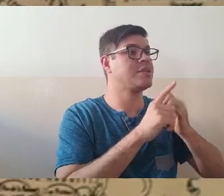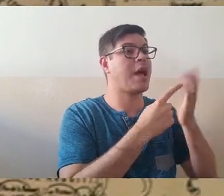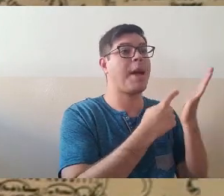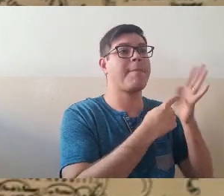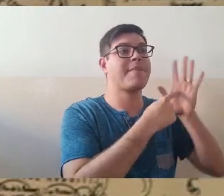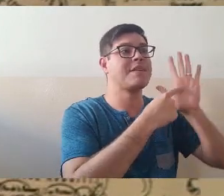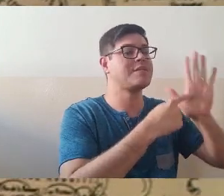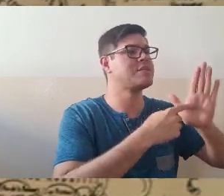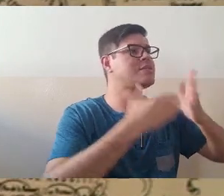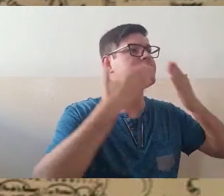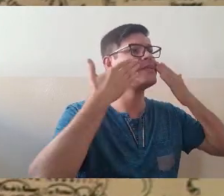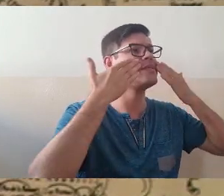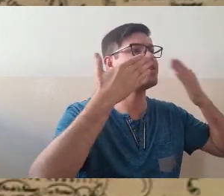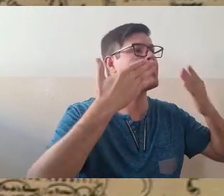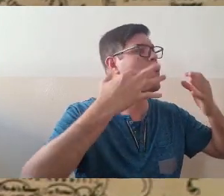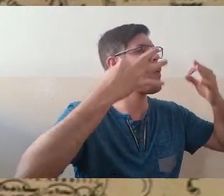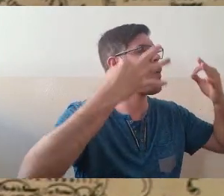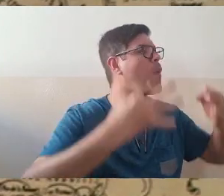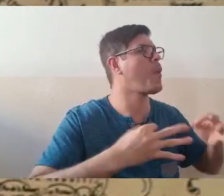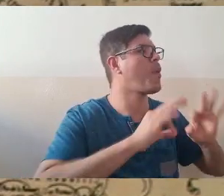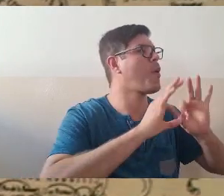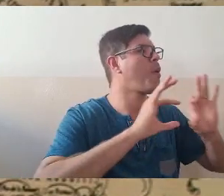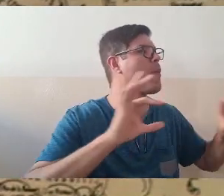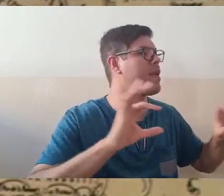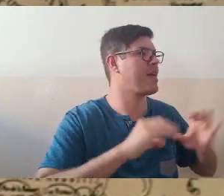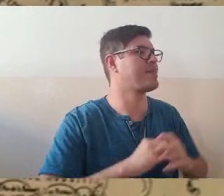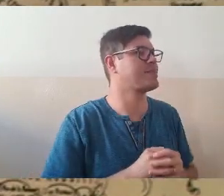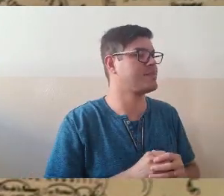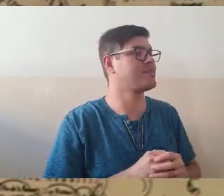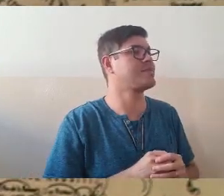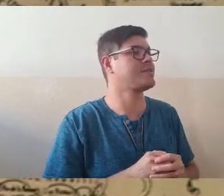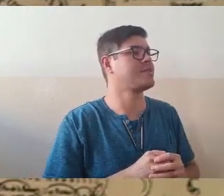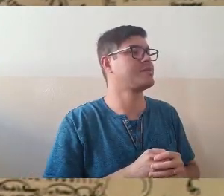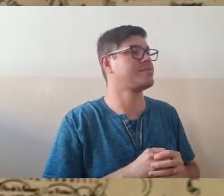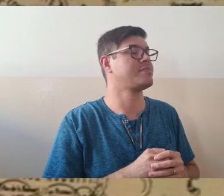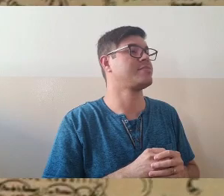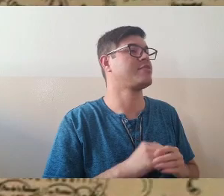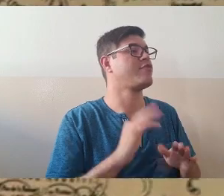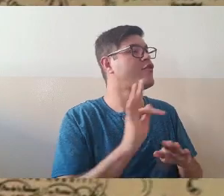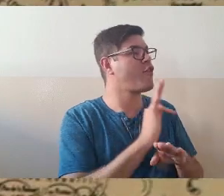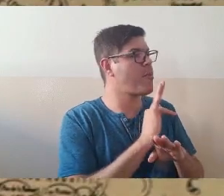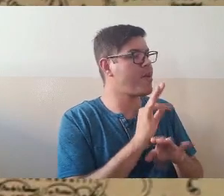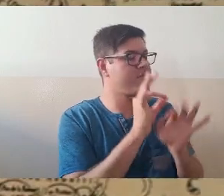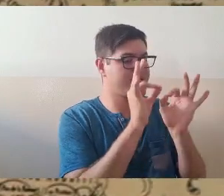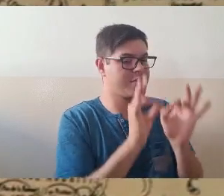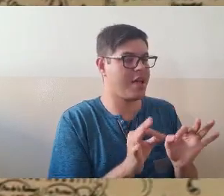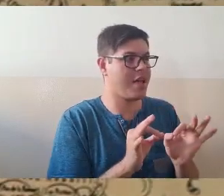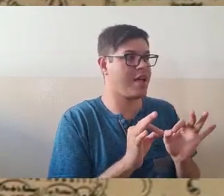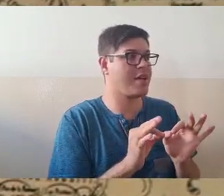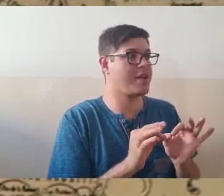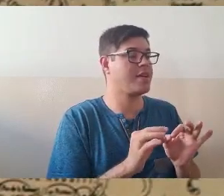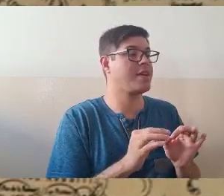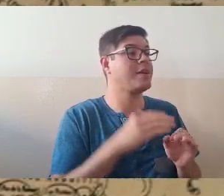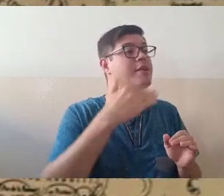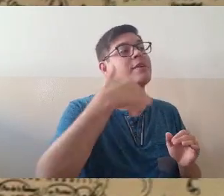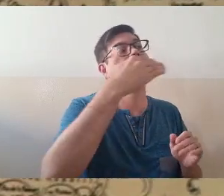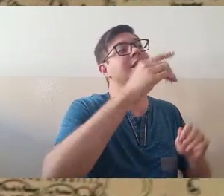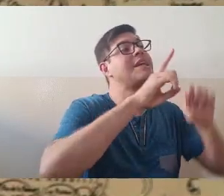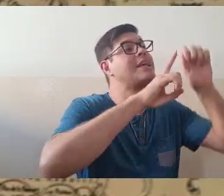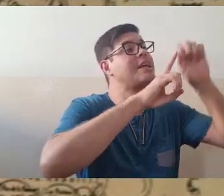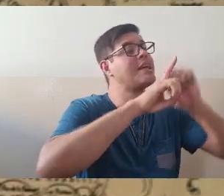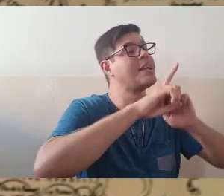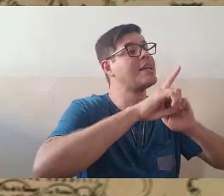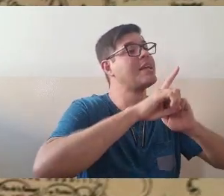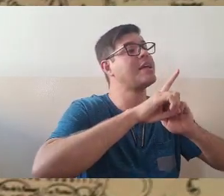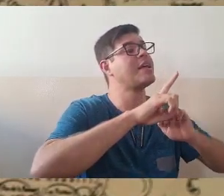quando as coisas estiverem formalizadas. A cada 15 dias, ela faz uma apresentação de street band,